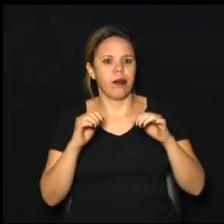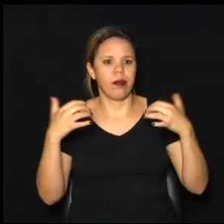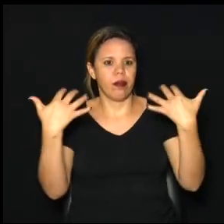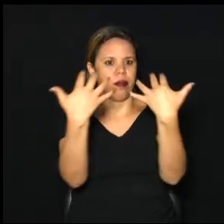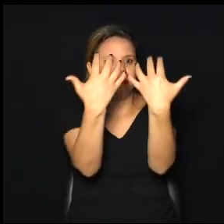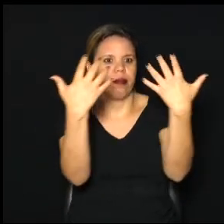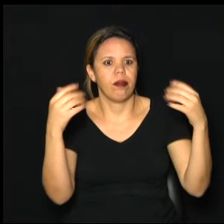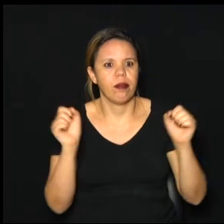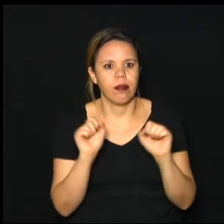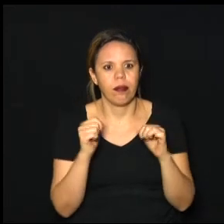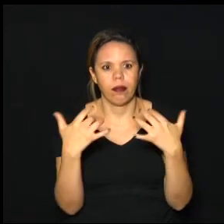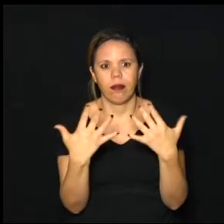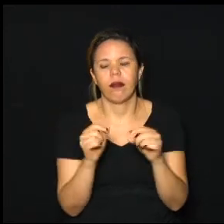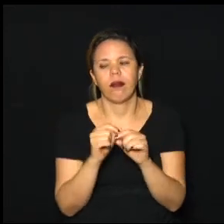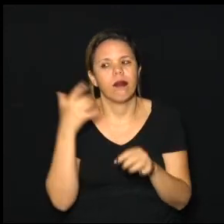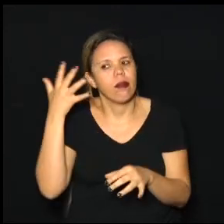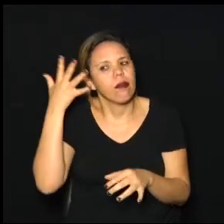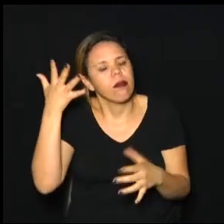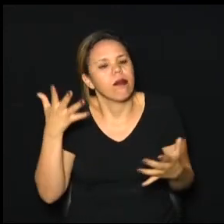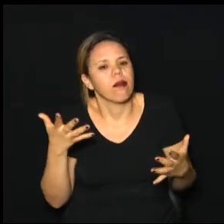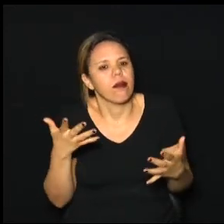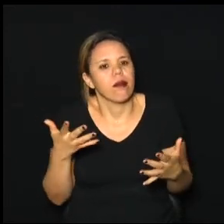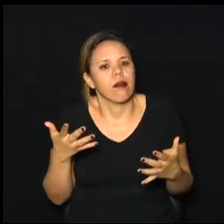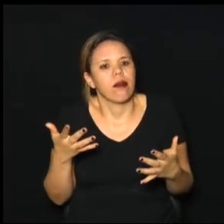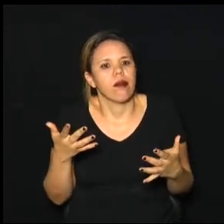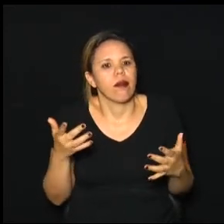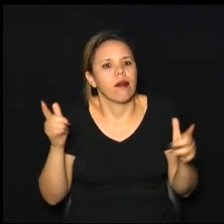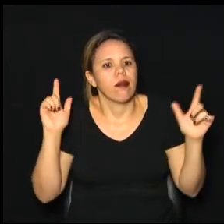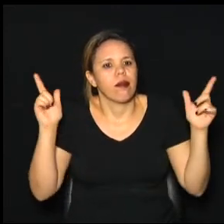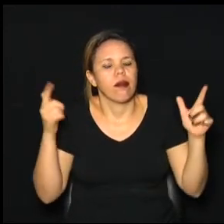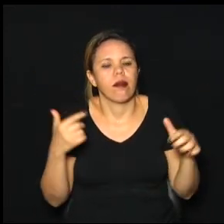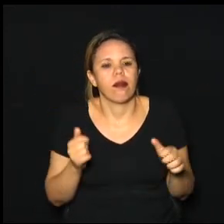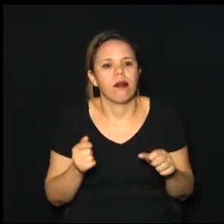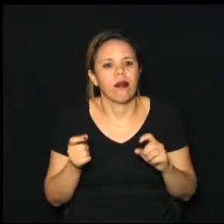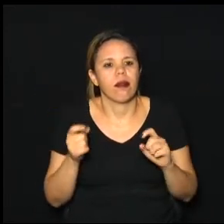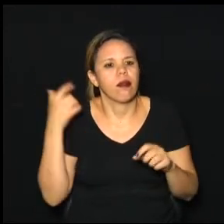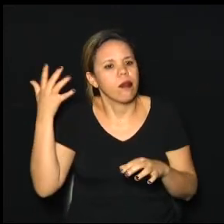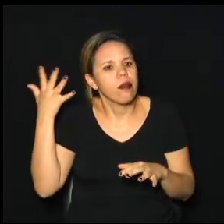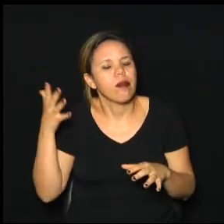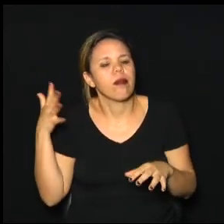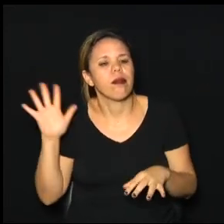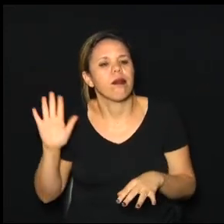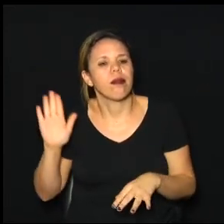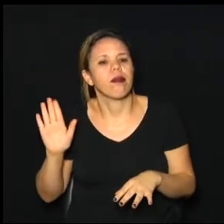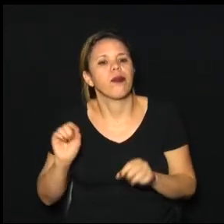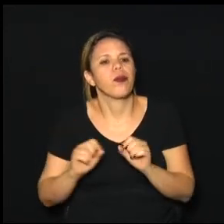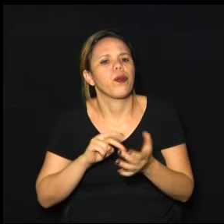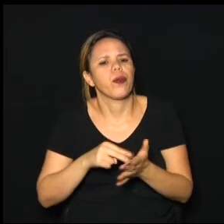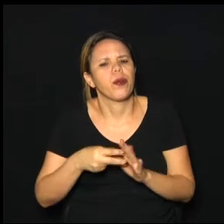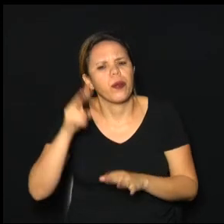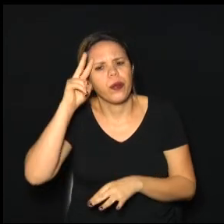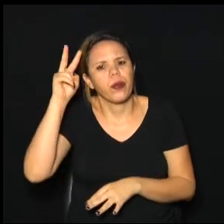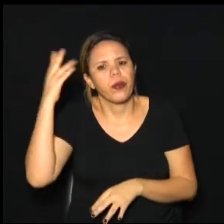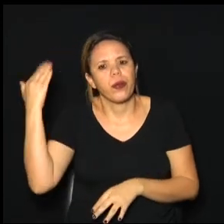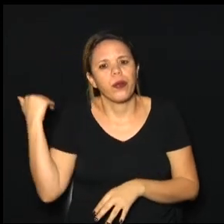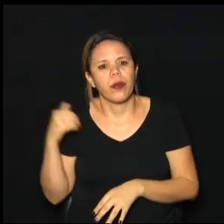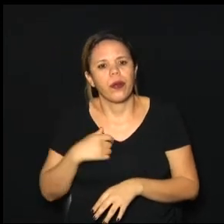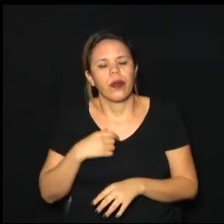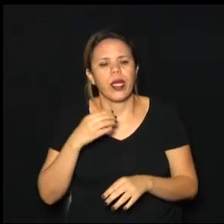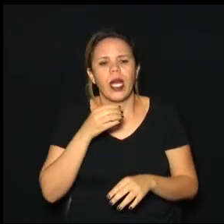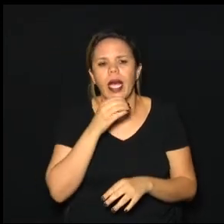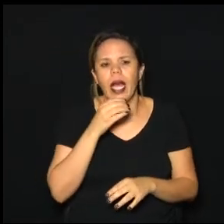sabe que já faz algum tempo que os showmícios, né, não podem ser realizados. O que é o showmício? Você lembra, né?